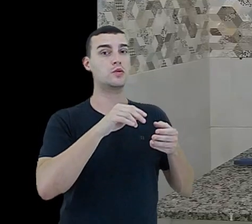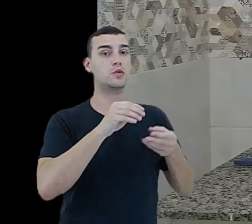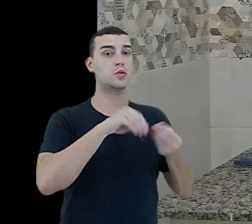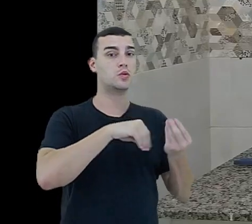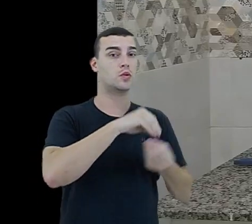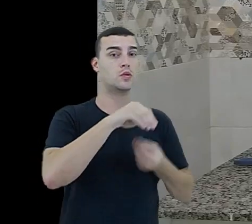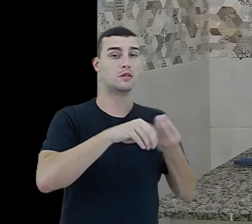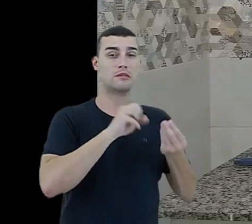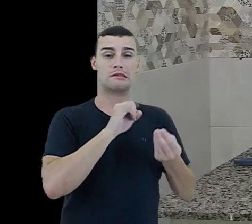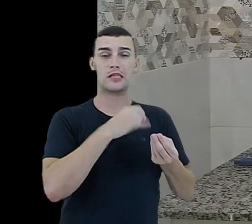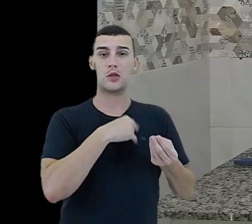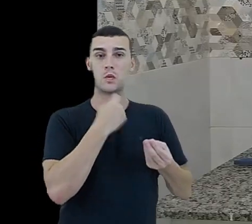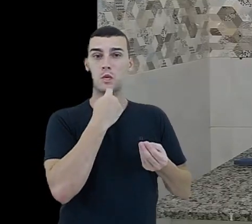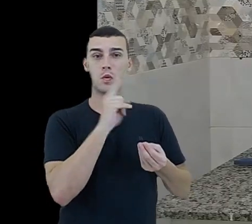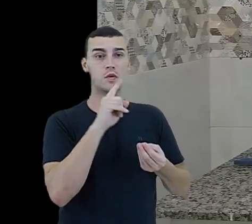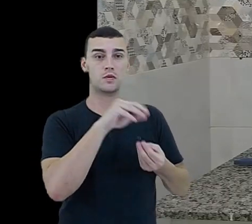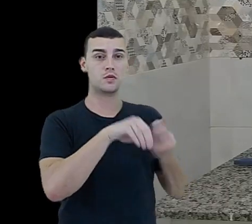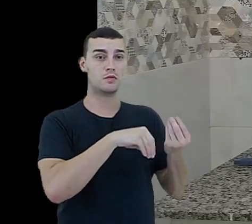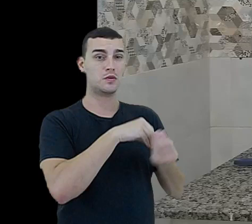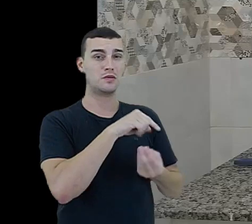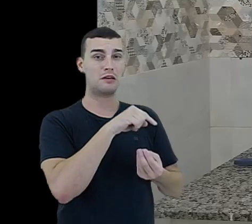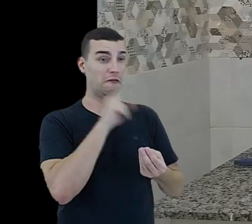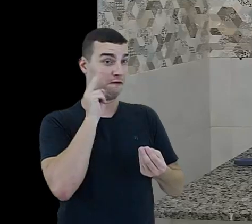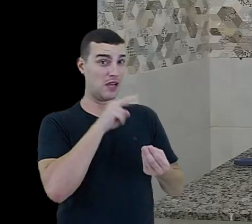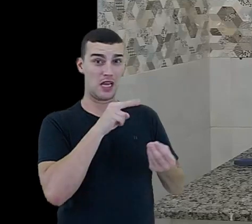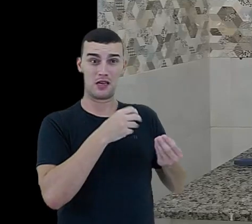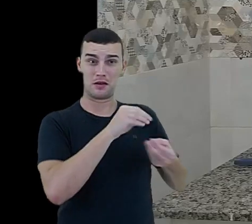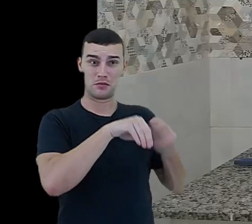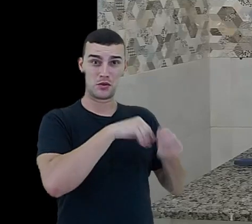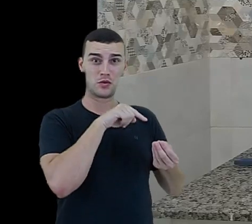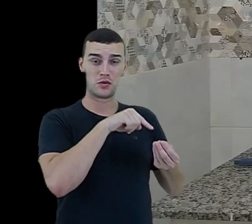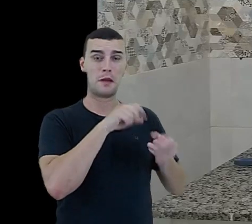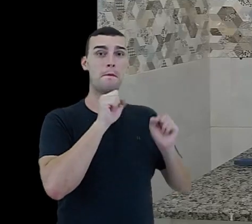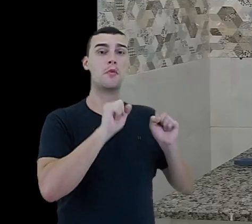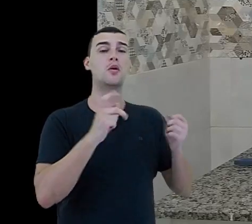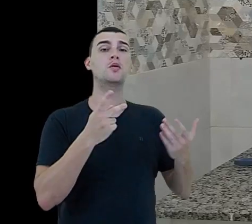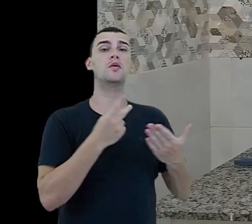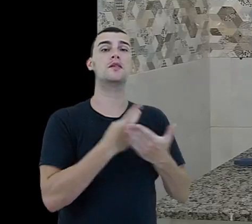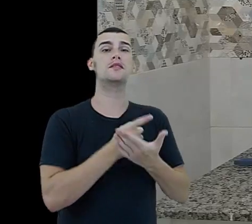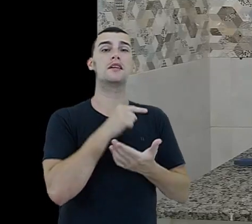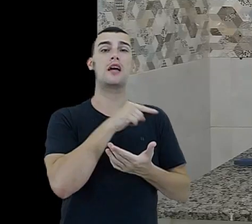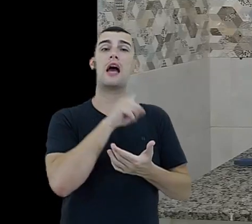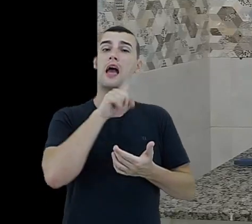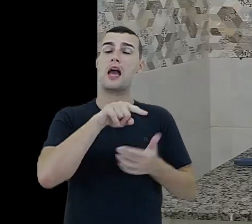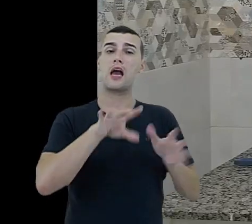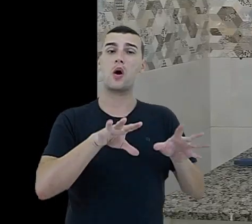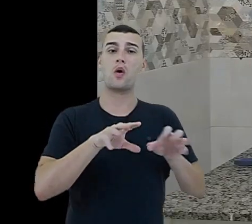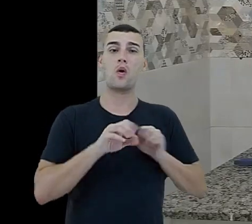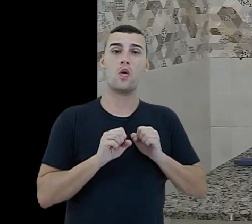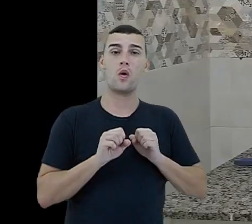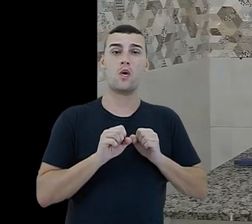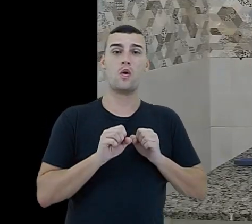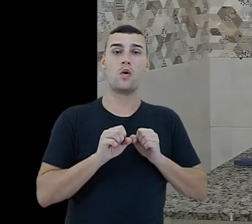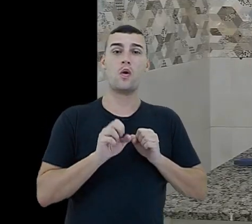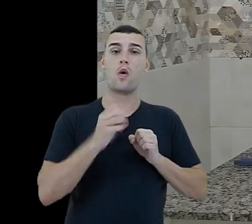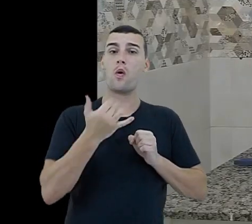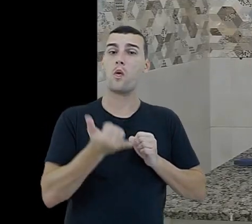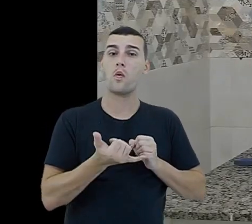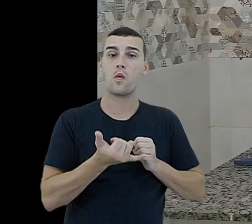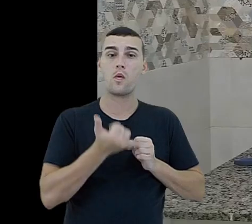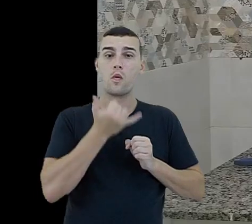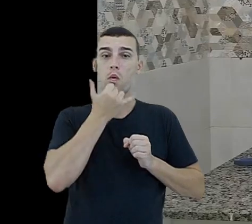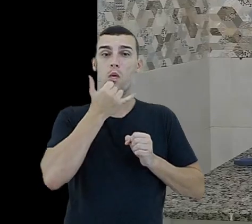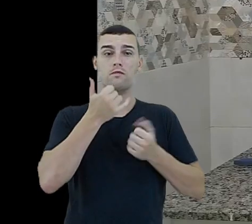porque se eu não identificar essa solução ela pode ser um potencial contaminante ou causador